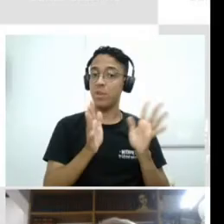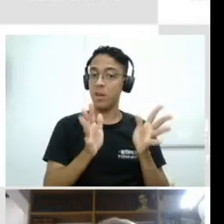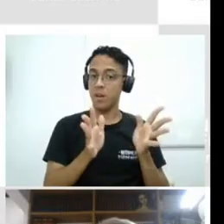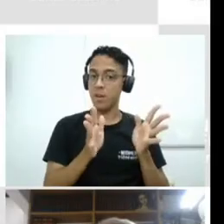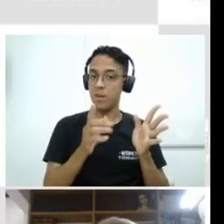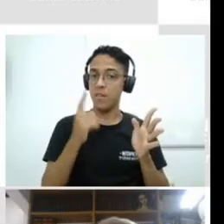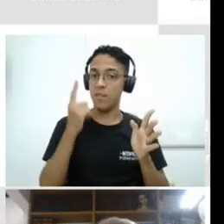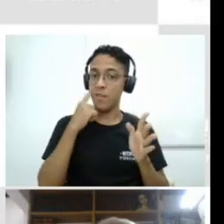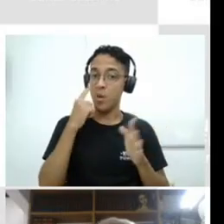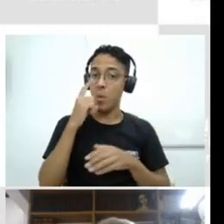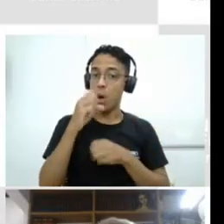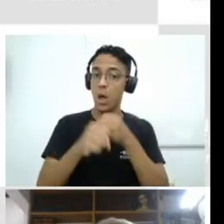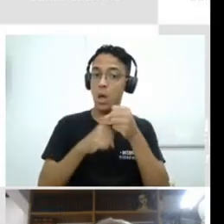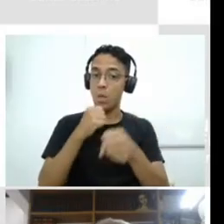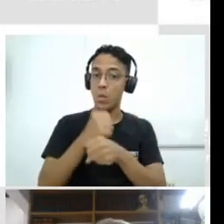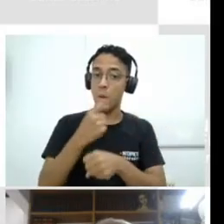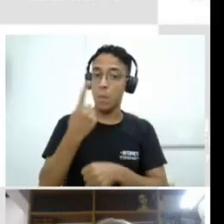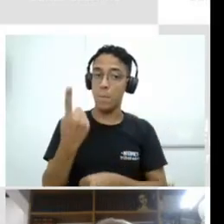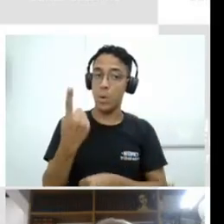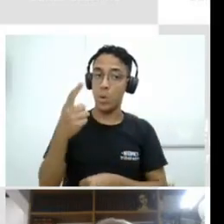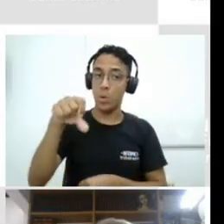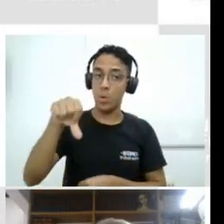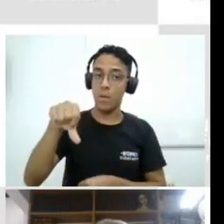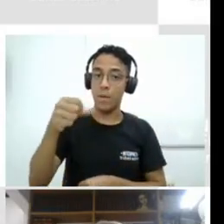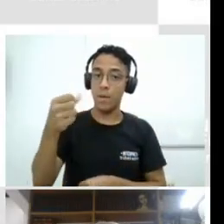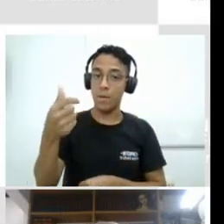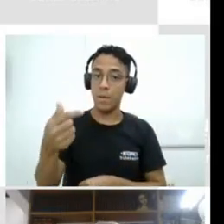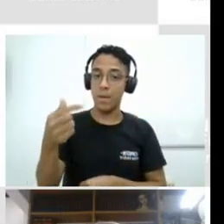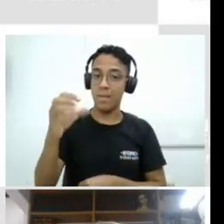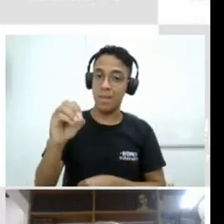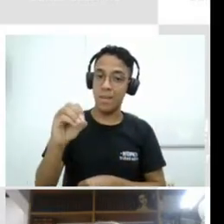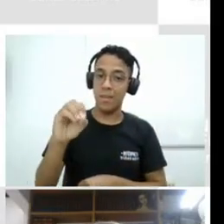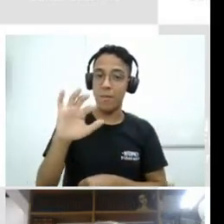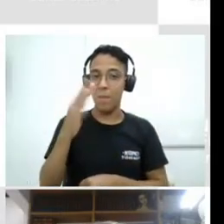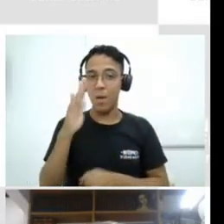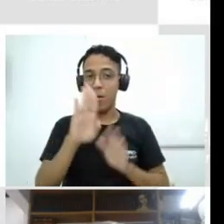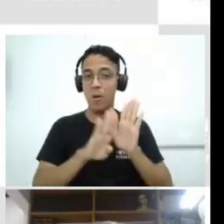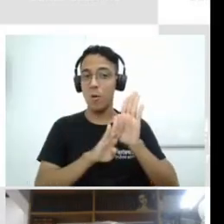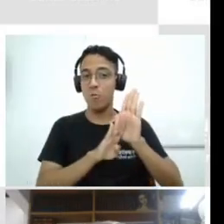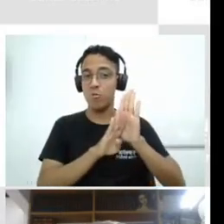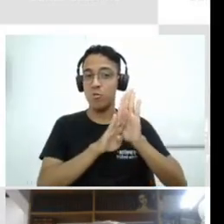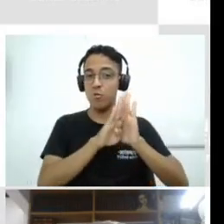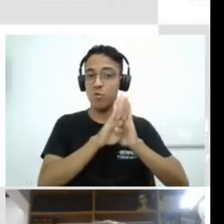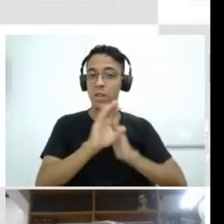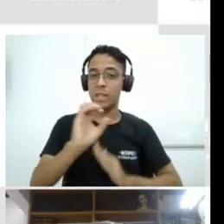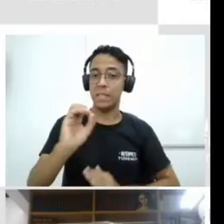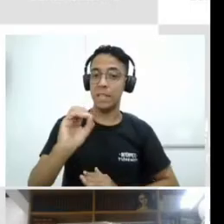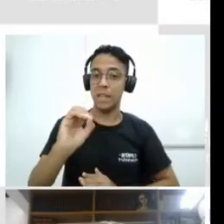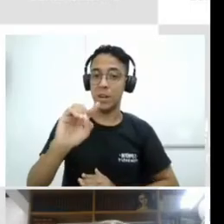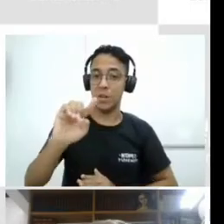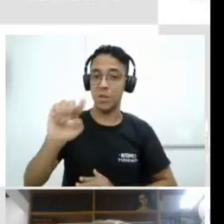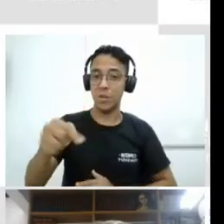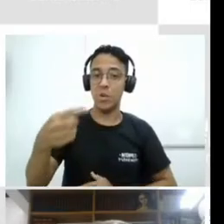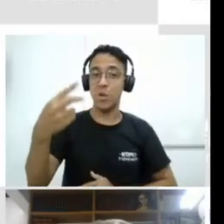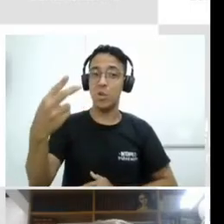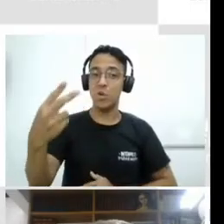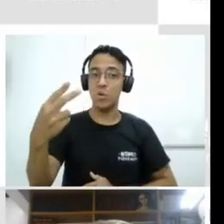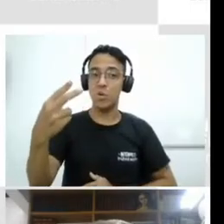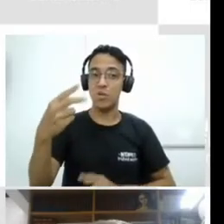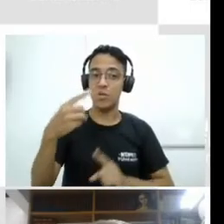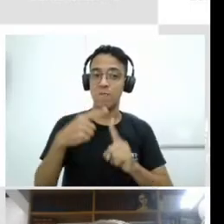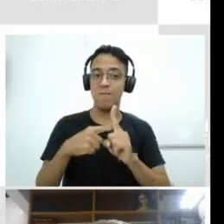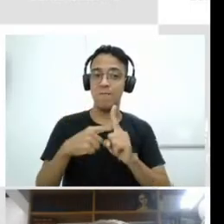em 1970 a um aquecimento de 0,2 graus Celsius em relação a esse período de 1880 a